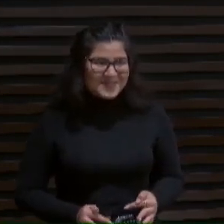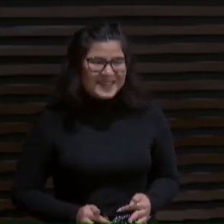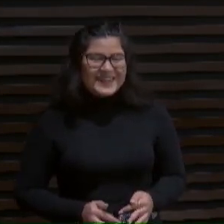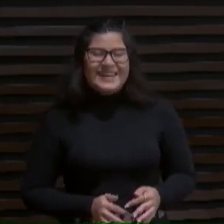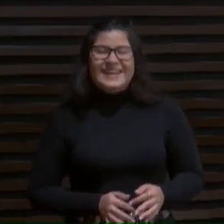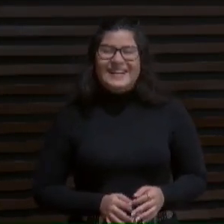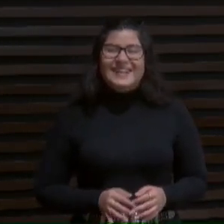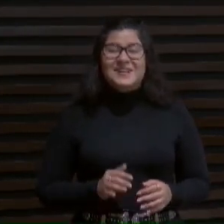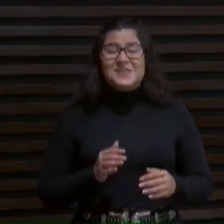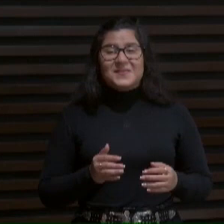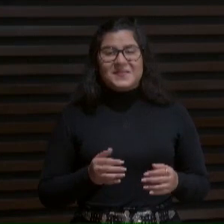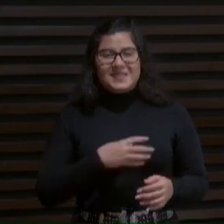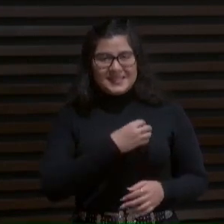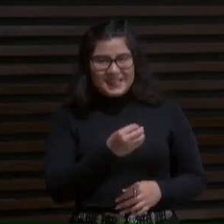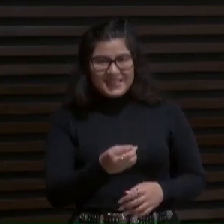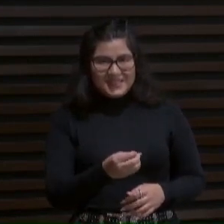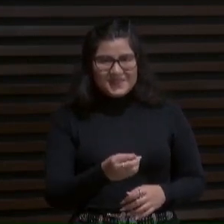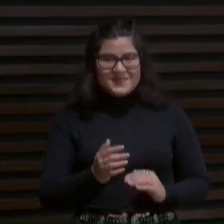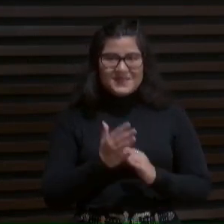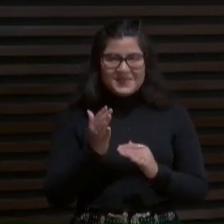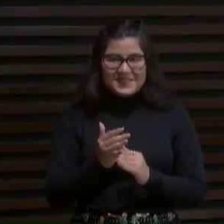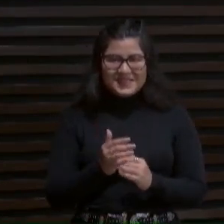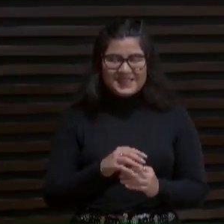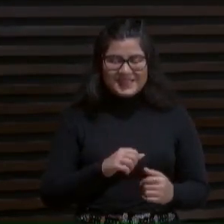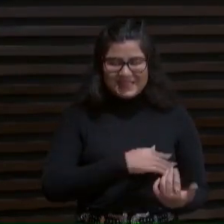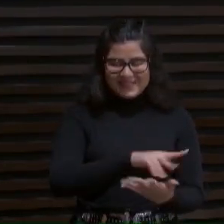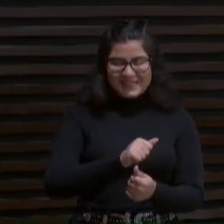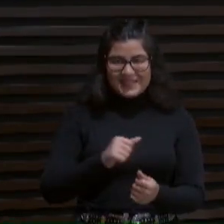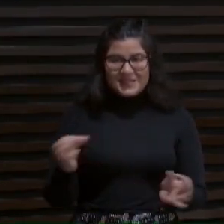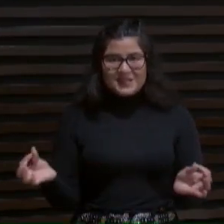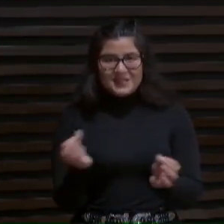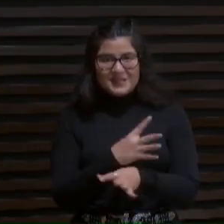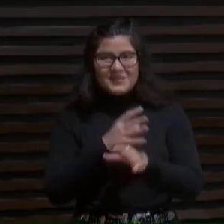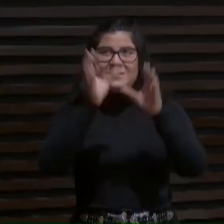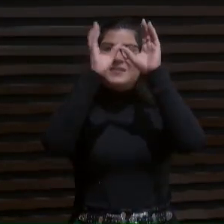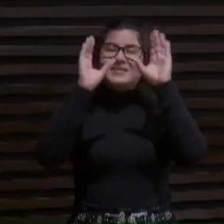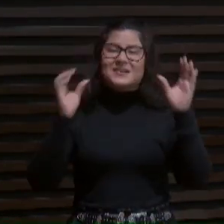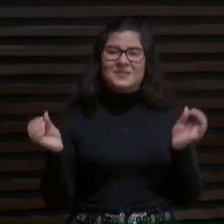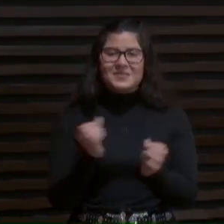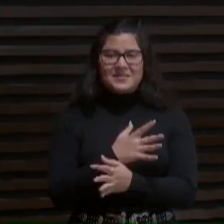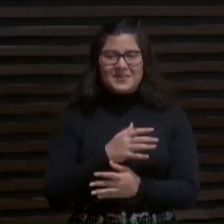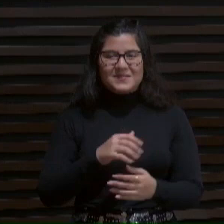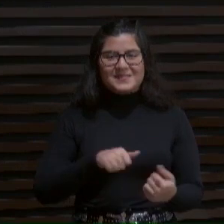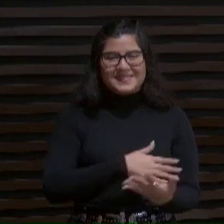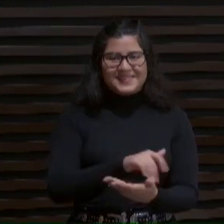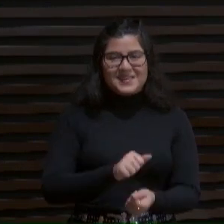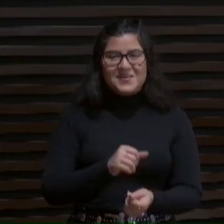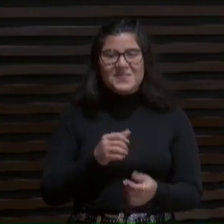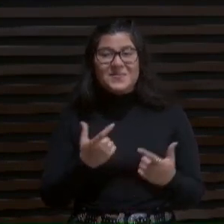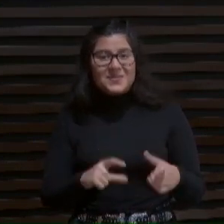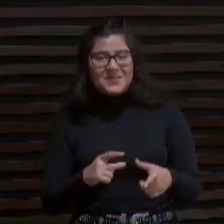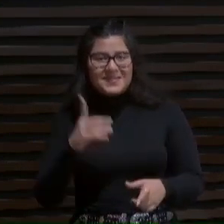Qual toda a terra? O novo céus e a nova terra. O lugar em que Deus